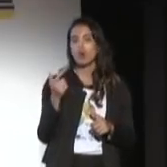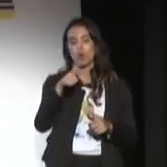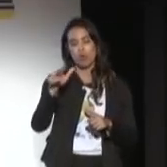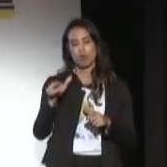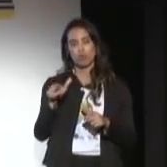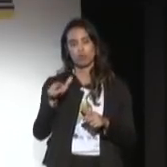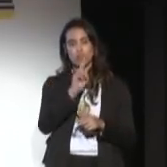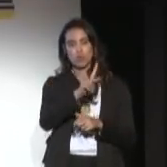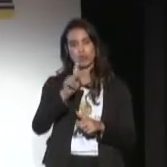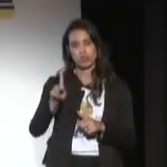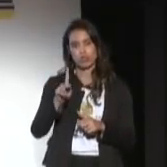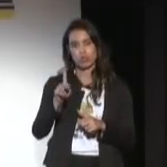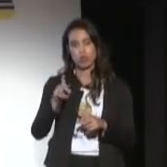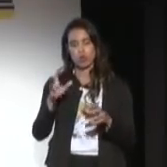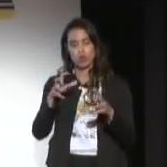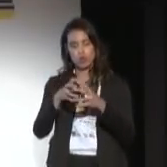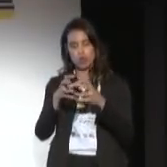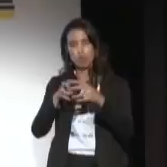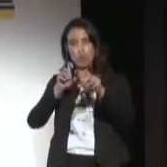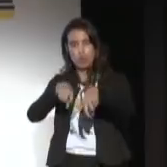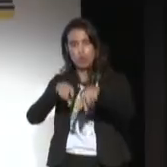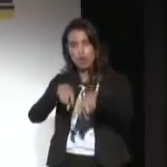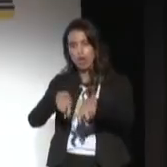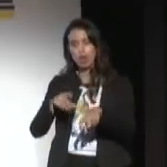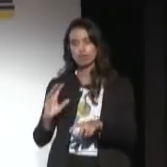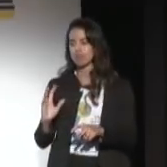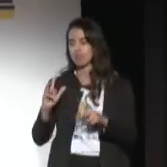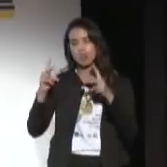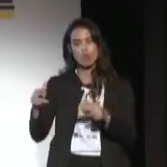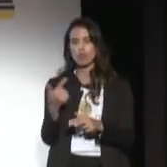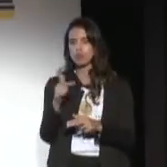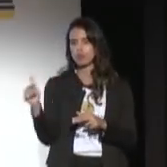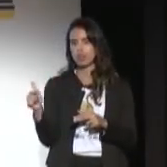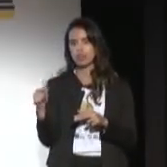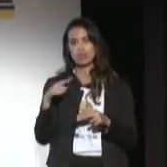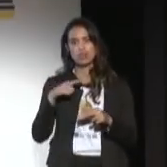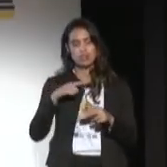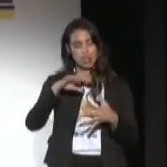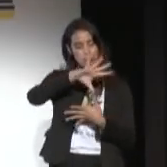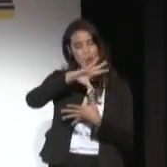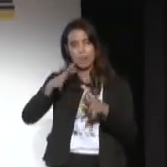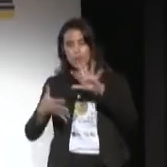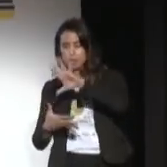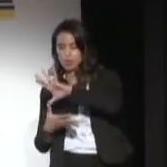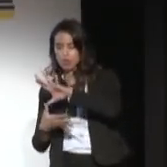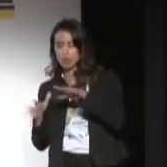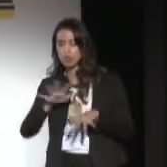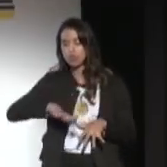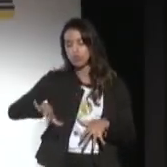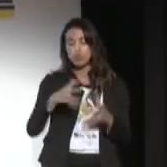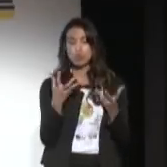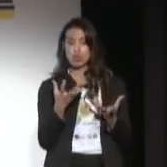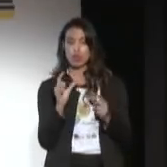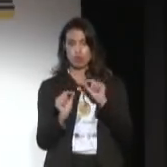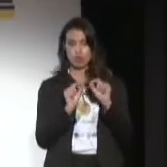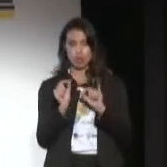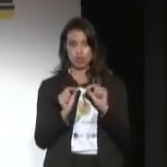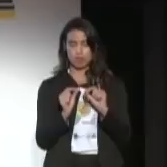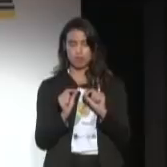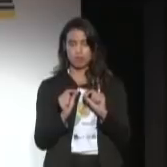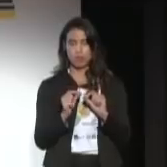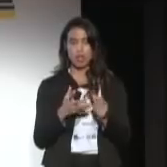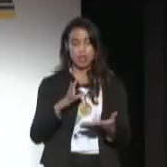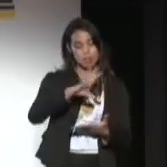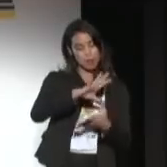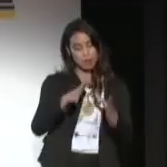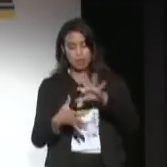são professores de classes rurais. Eu tenho aqui um mapeamento do que as comunidades elas querem, né, quando se fala em educação. E